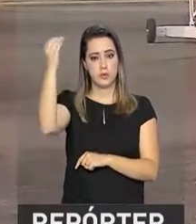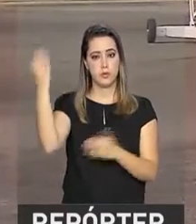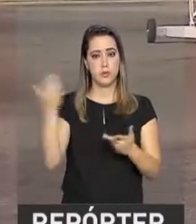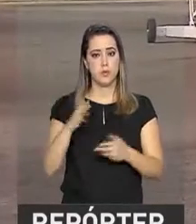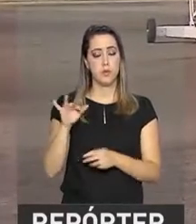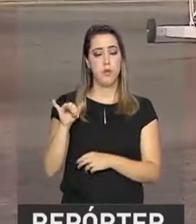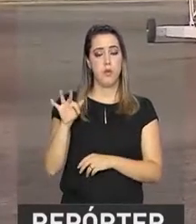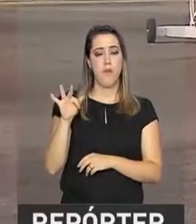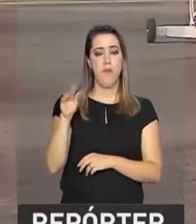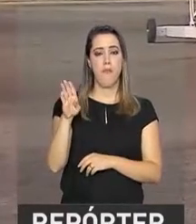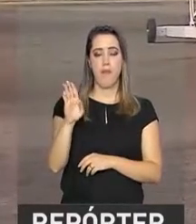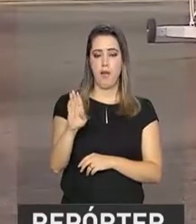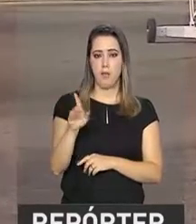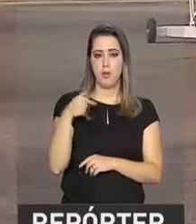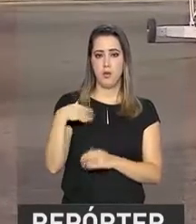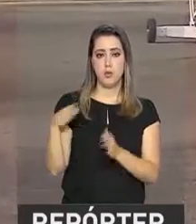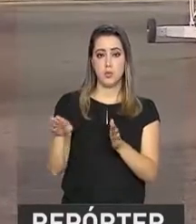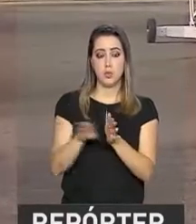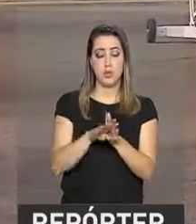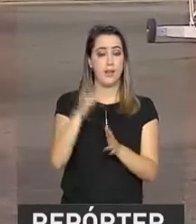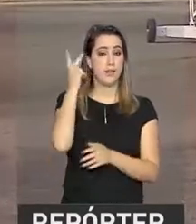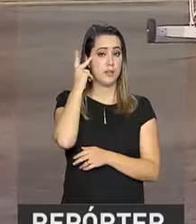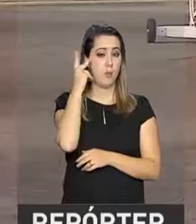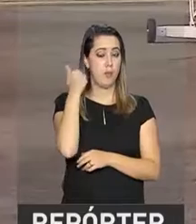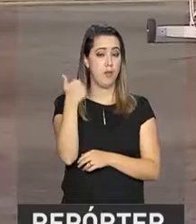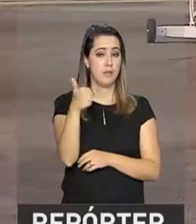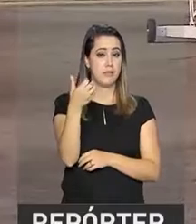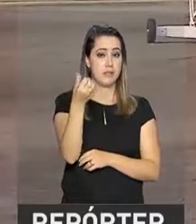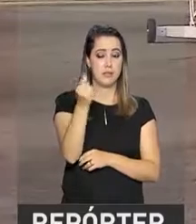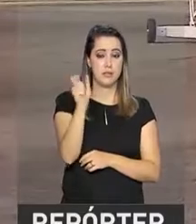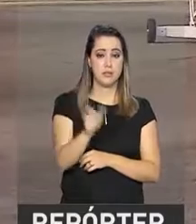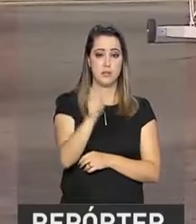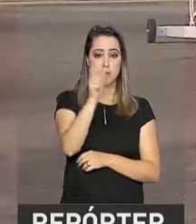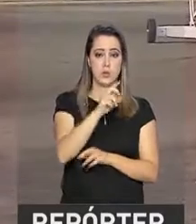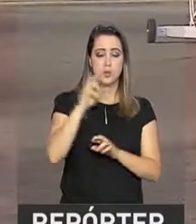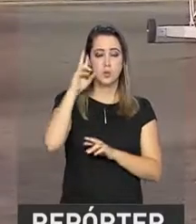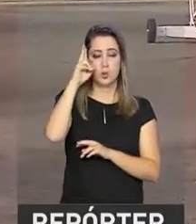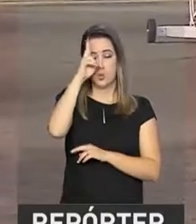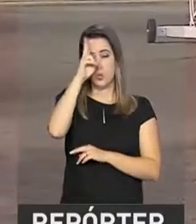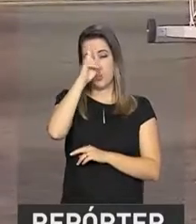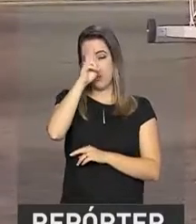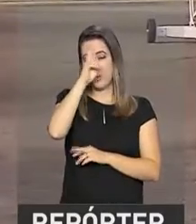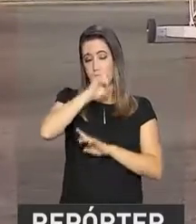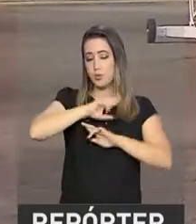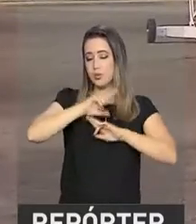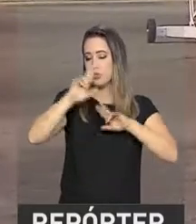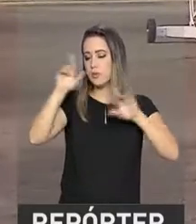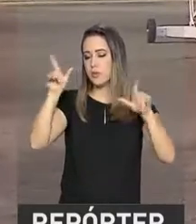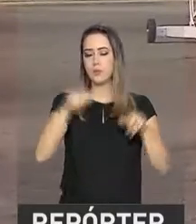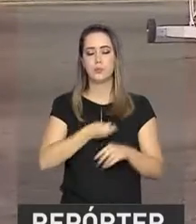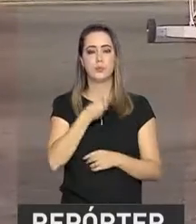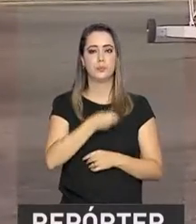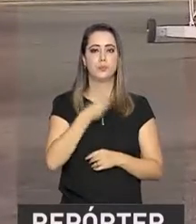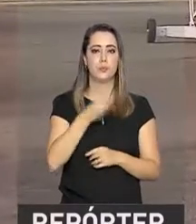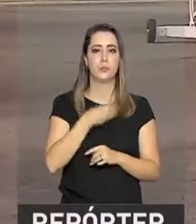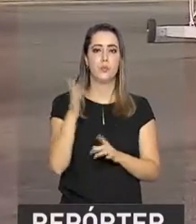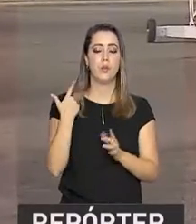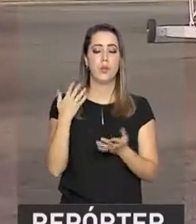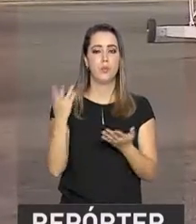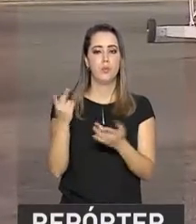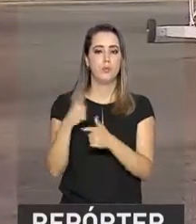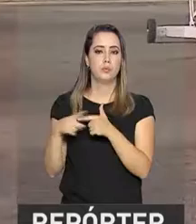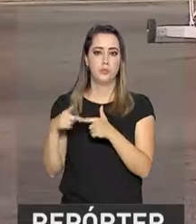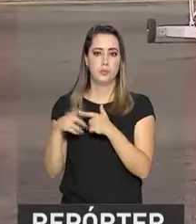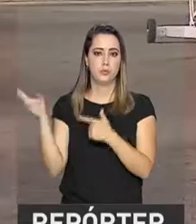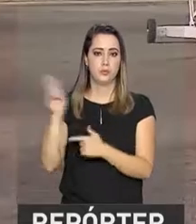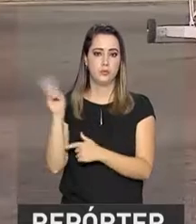Aérea Brasileira rumo a São Paulo. São 116 pessoas com histórias de vida distintas que se cruzaram quando a Venezuela entrou